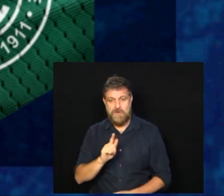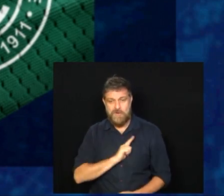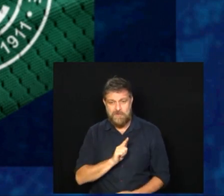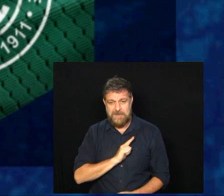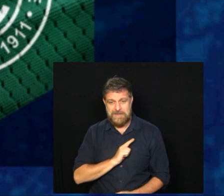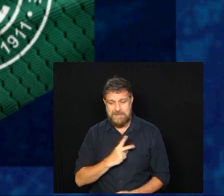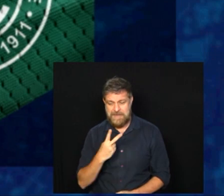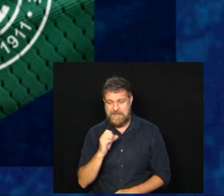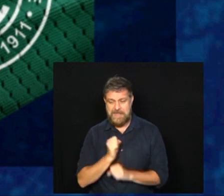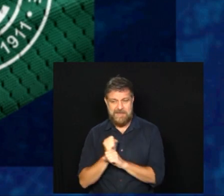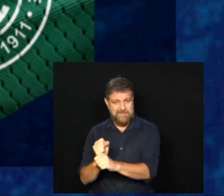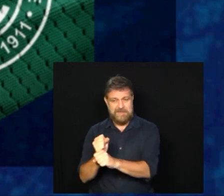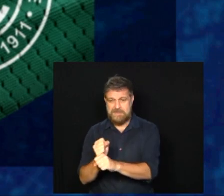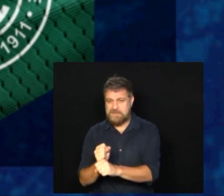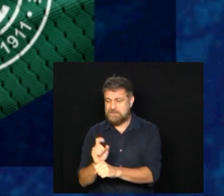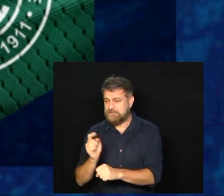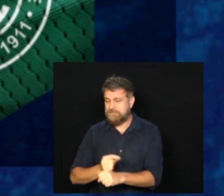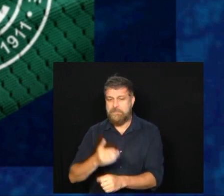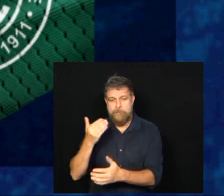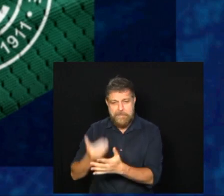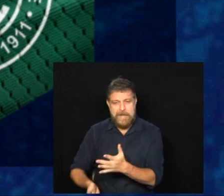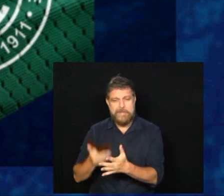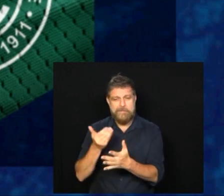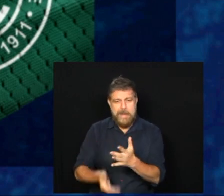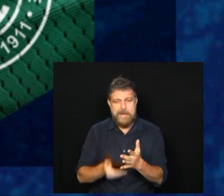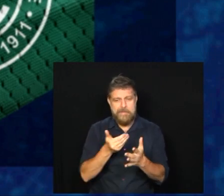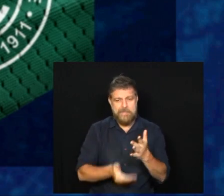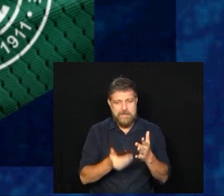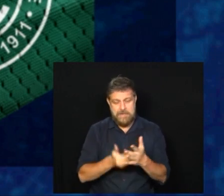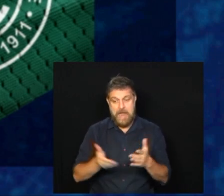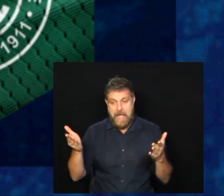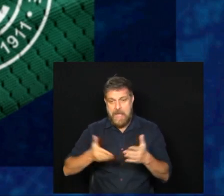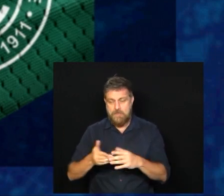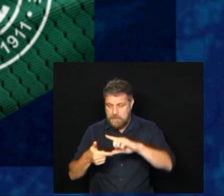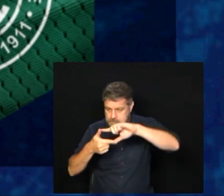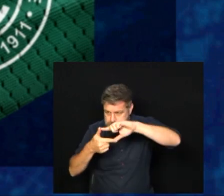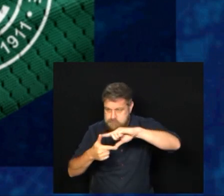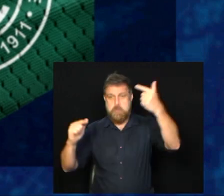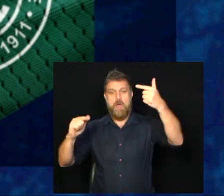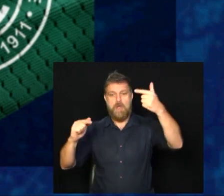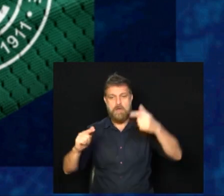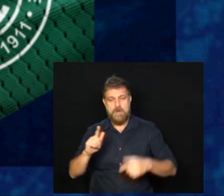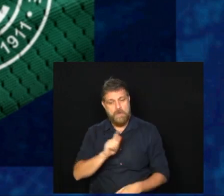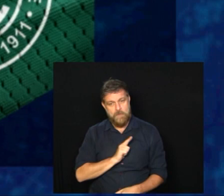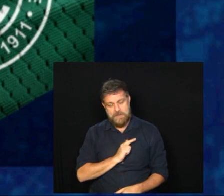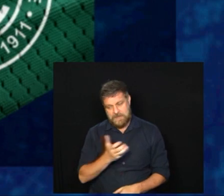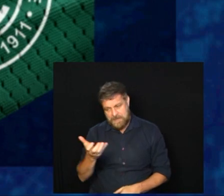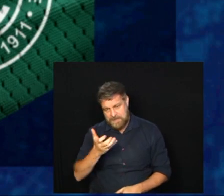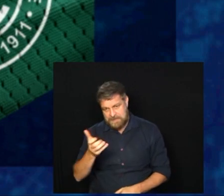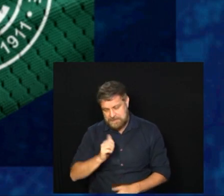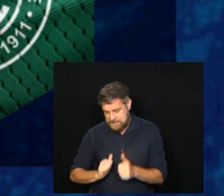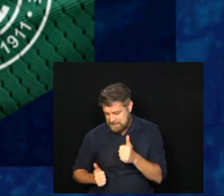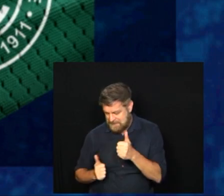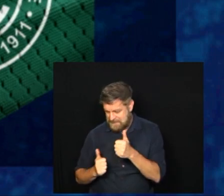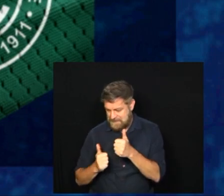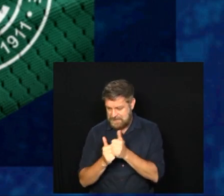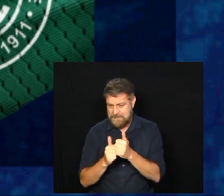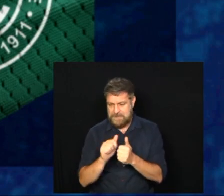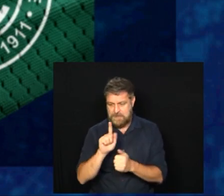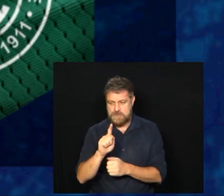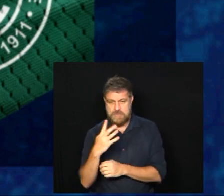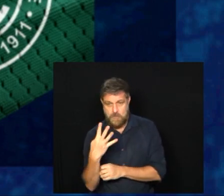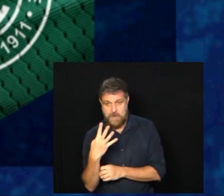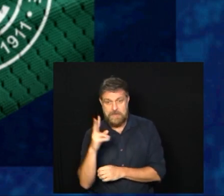20 anos, o Náutico fora de casa, então é a vez de quebrar este tabu Guarani, se quiser se aproximar do